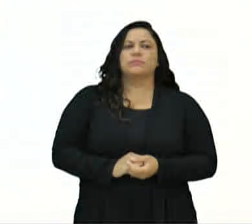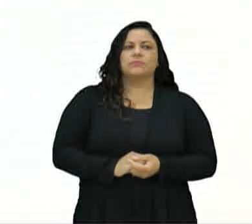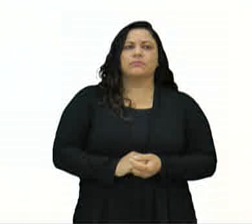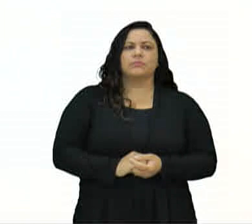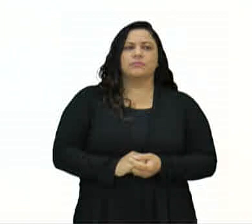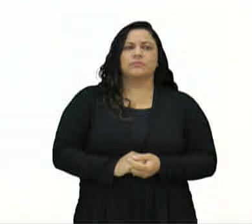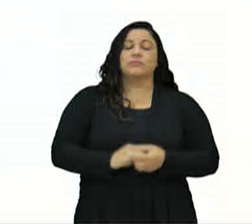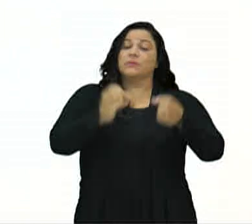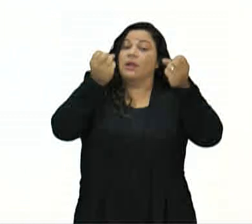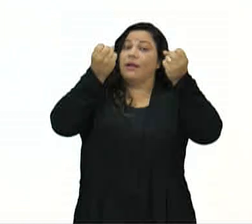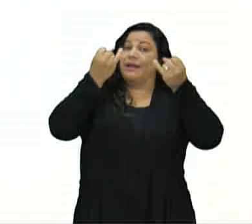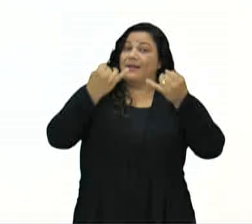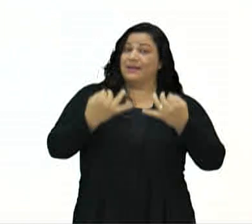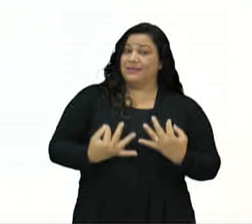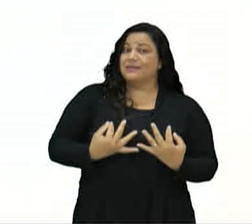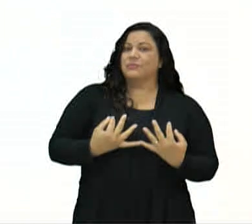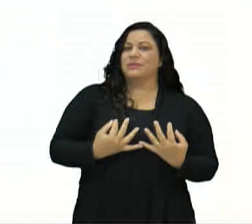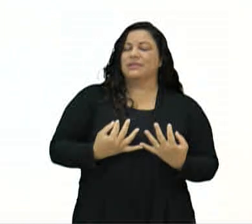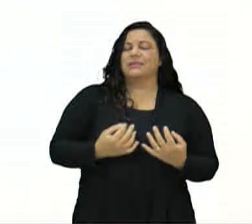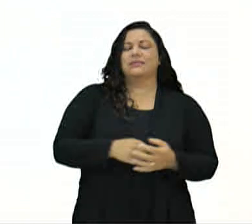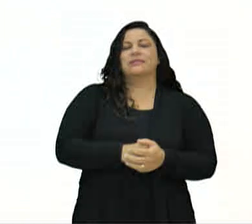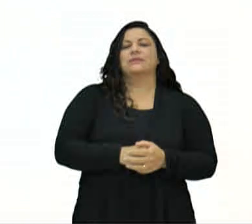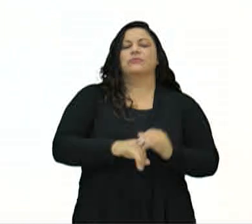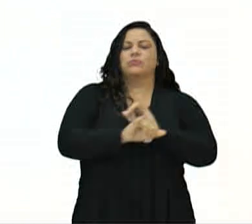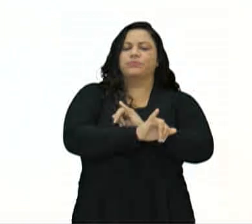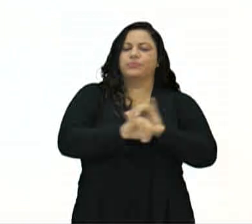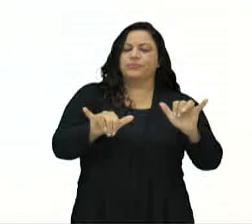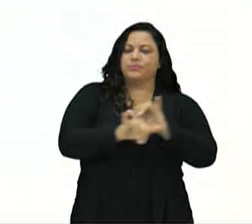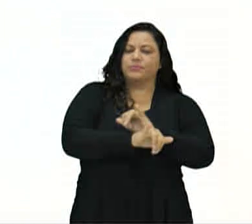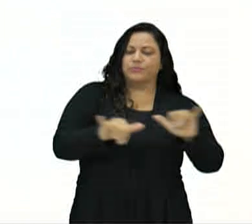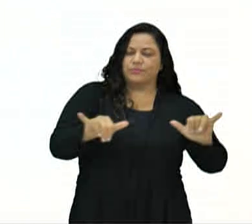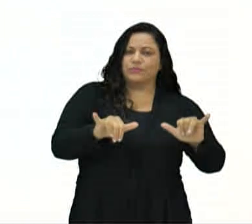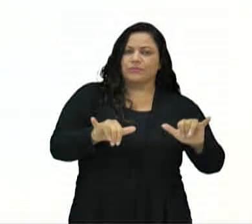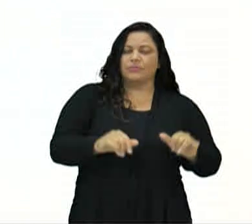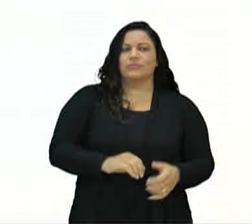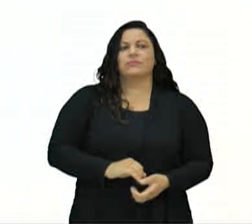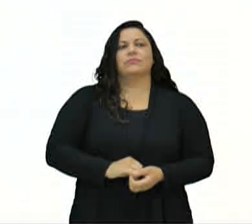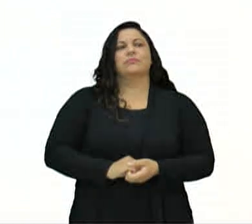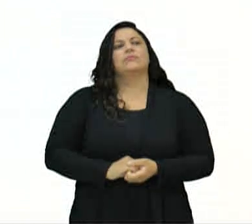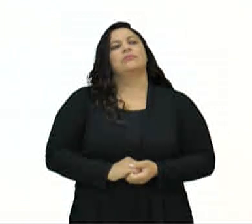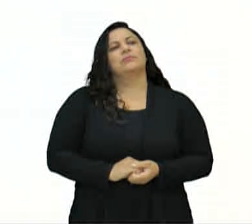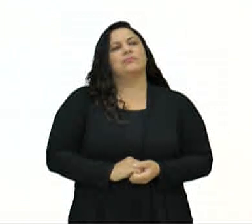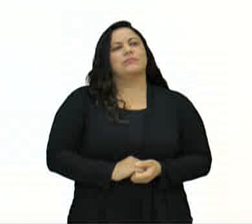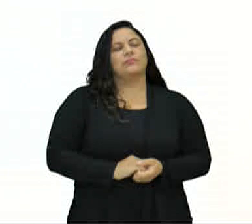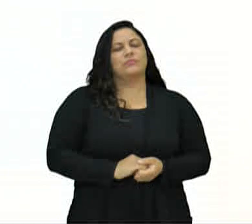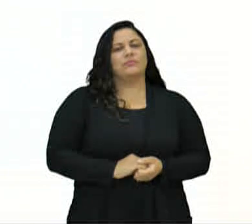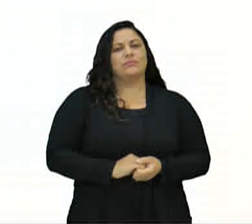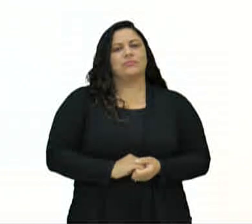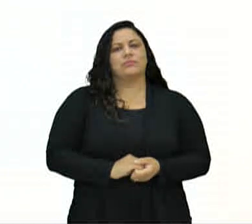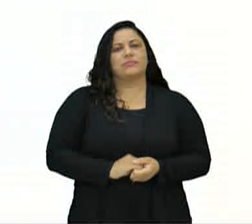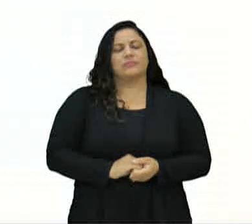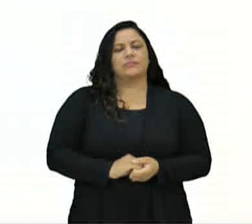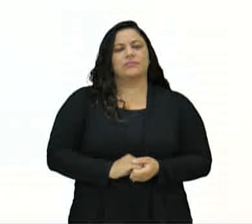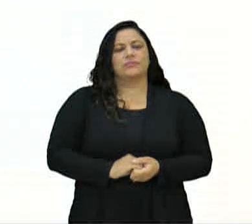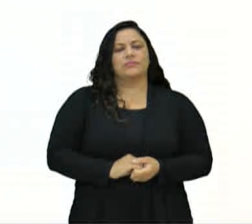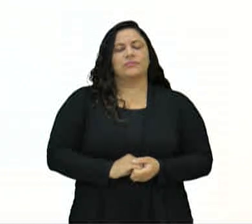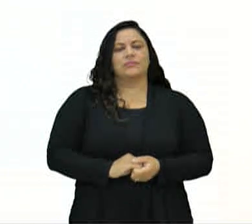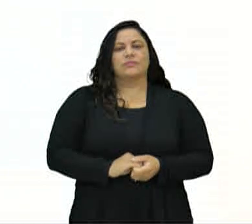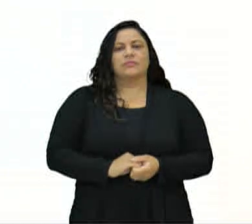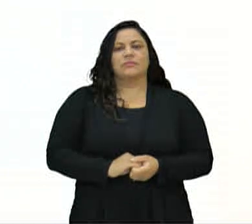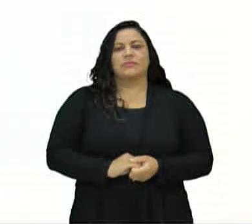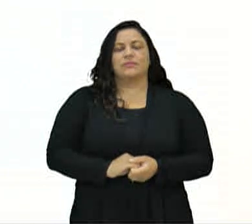la explicación sobre los clasificados. Na verdade, o que temos aqui é uma página de um diário, de